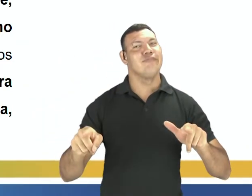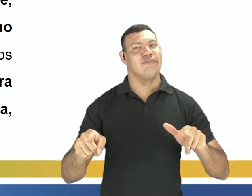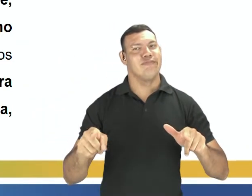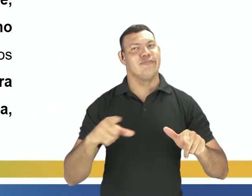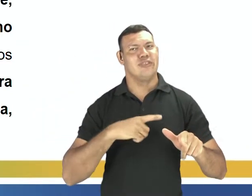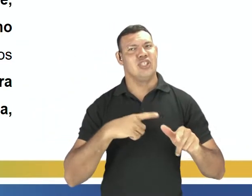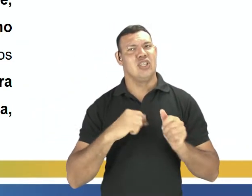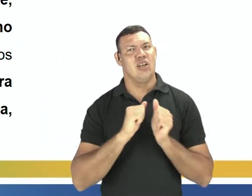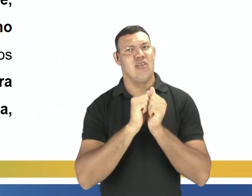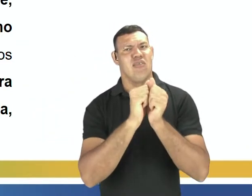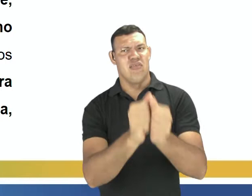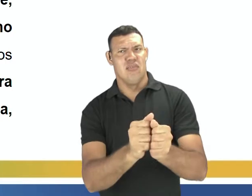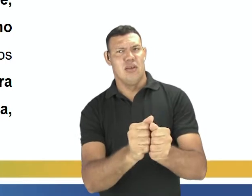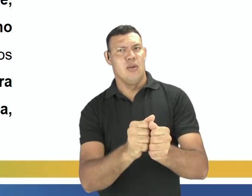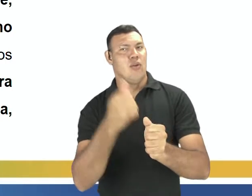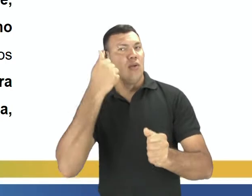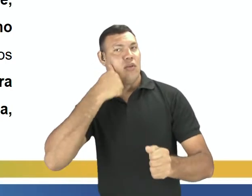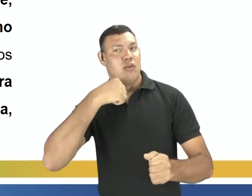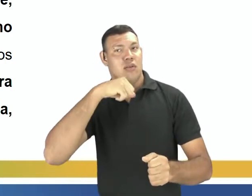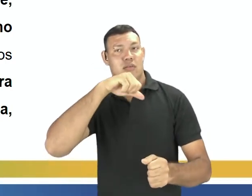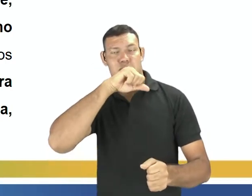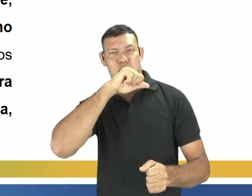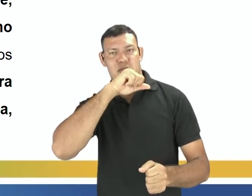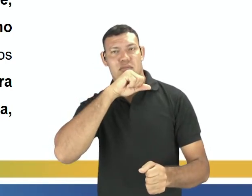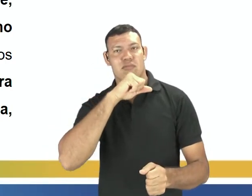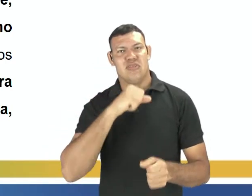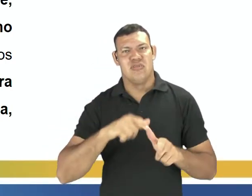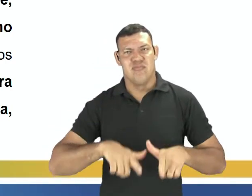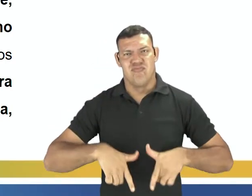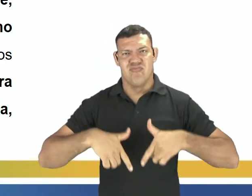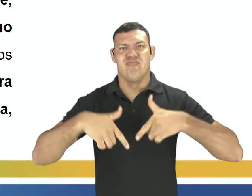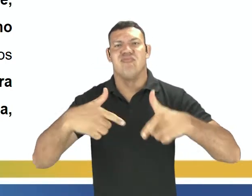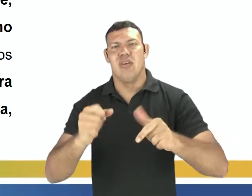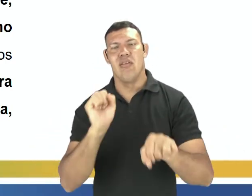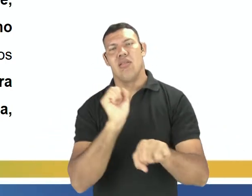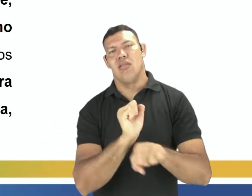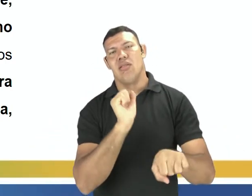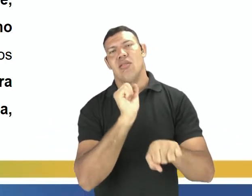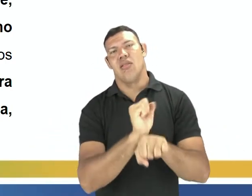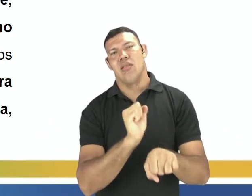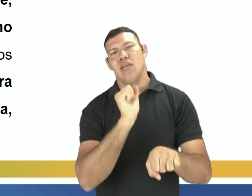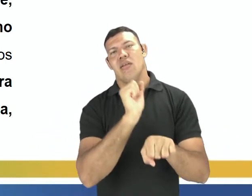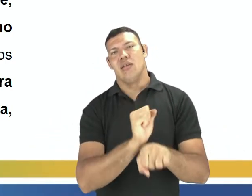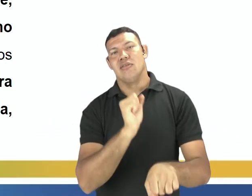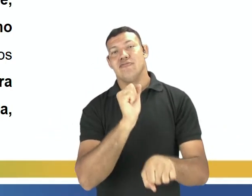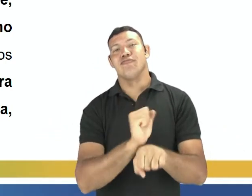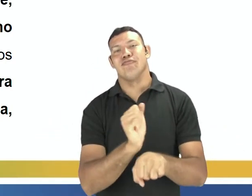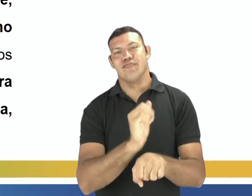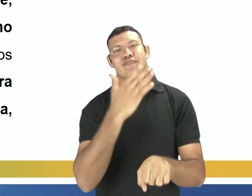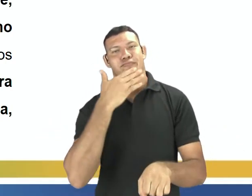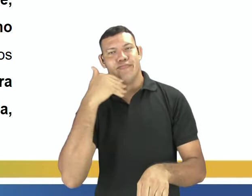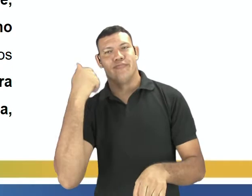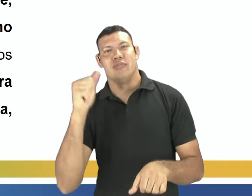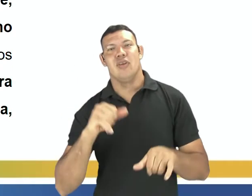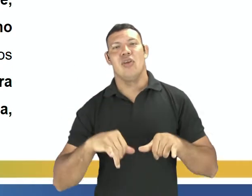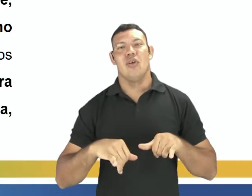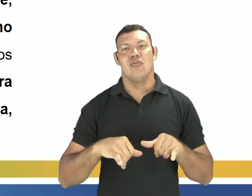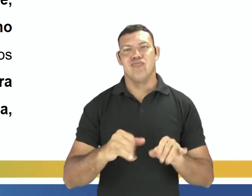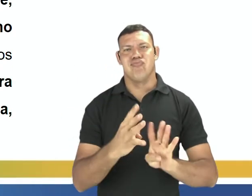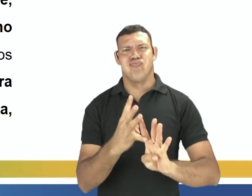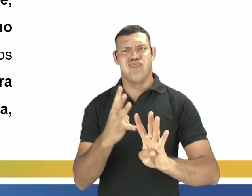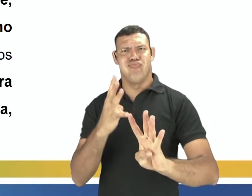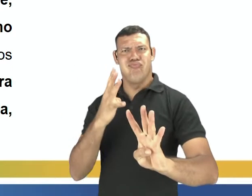uma companhia materna, mas sim de não ter que encarar esperas durante a viagem. A melhor parte é no embarque, quando vemos aquela